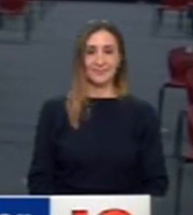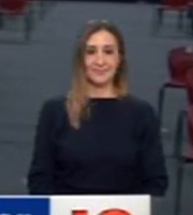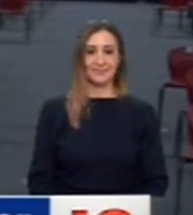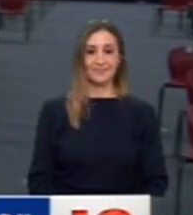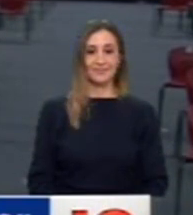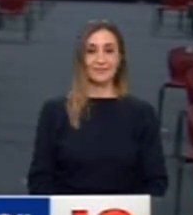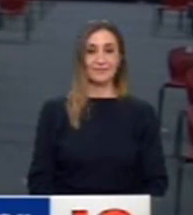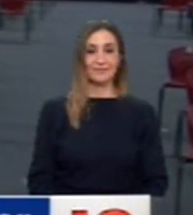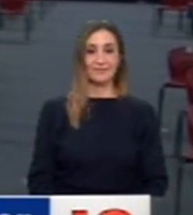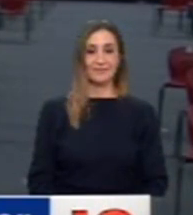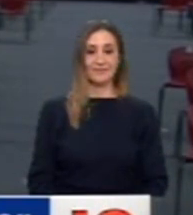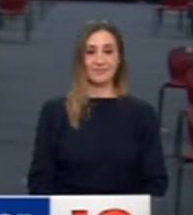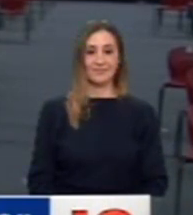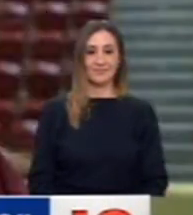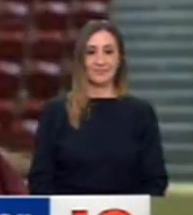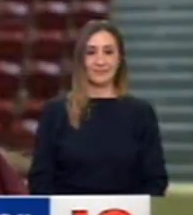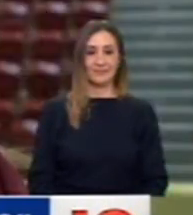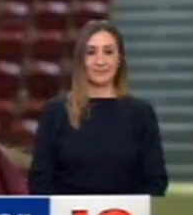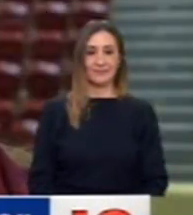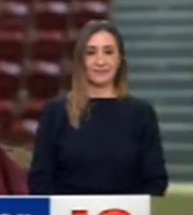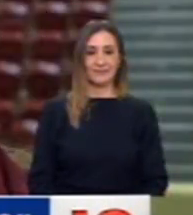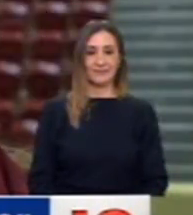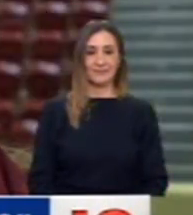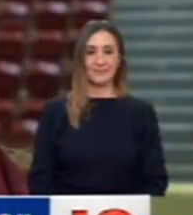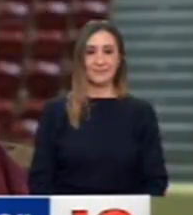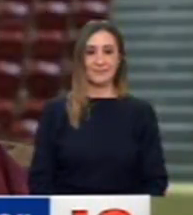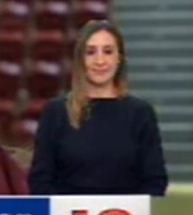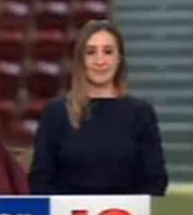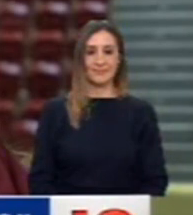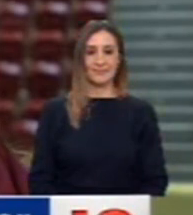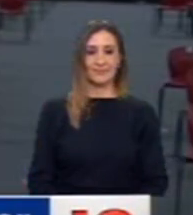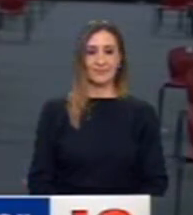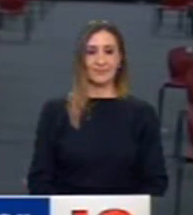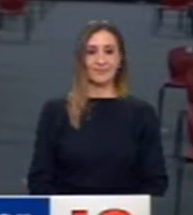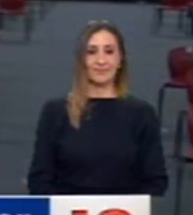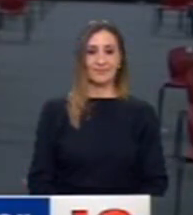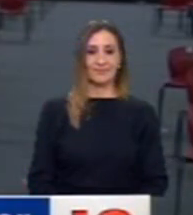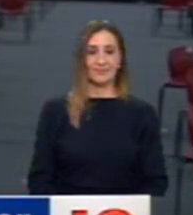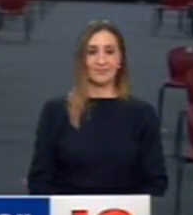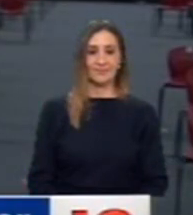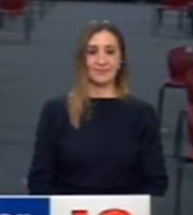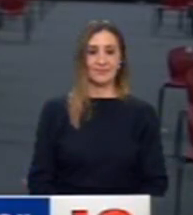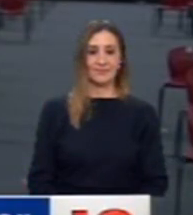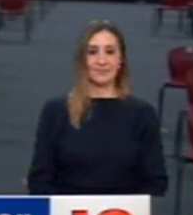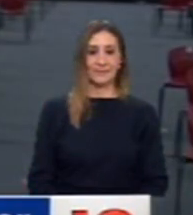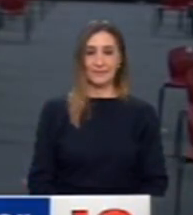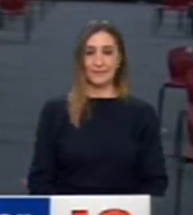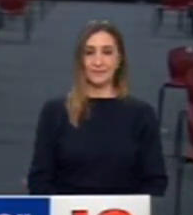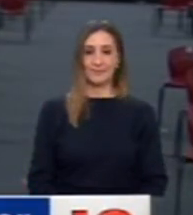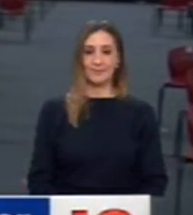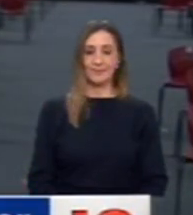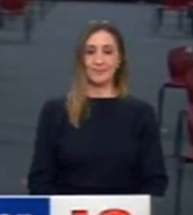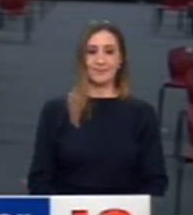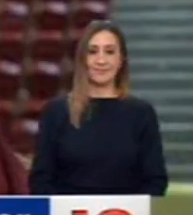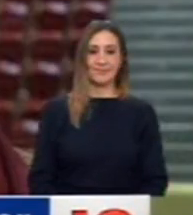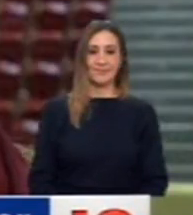the memories we had. Yes, you know it's true. And